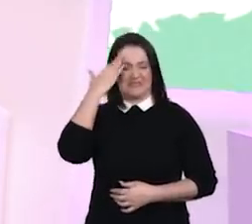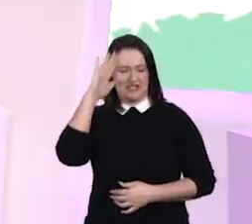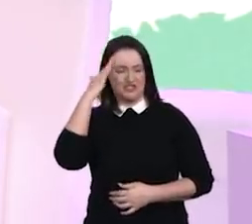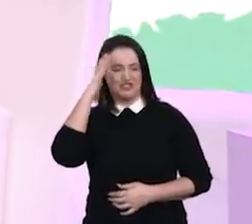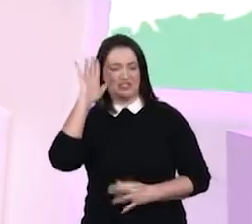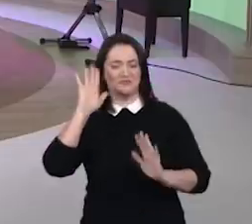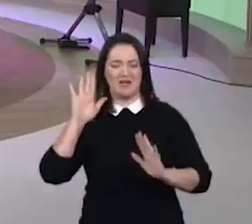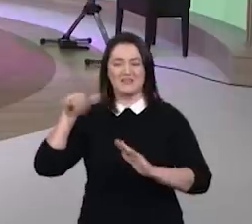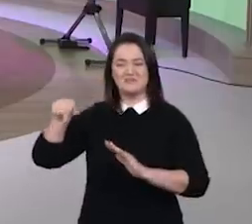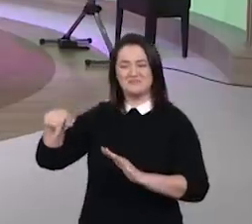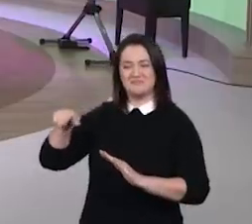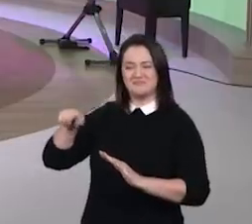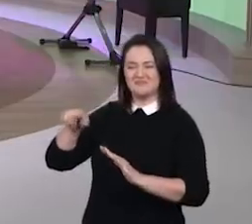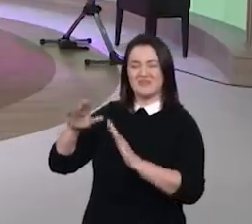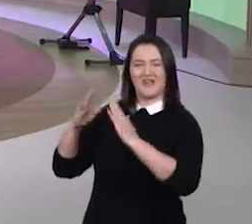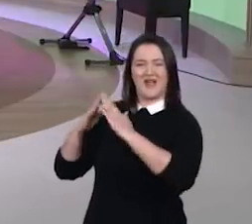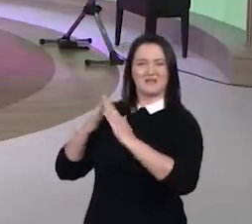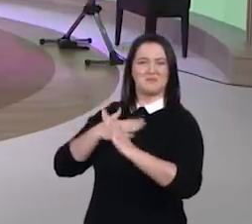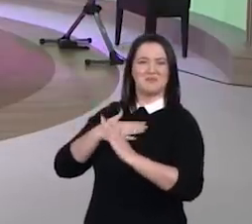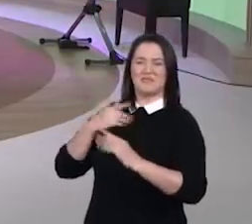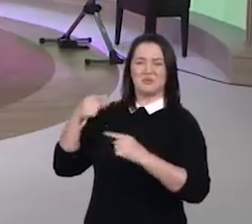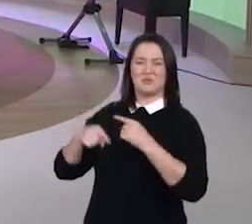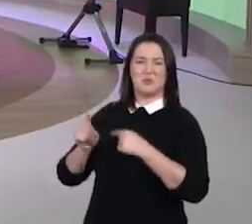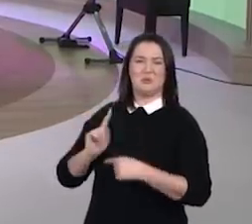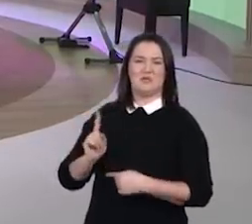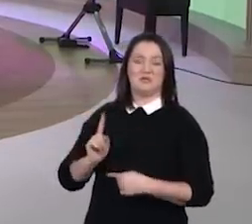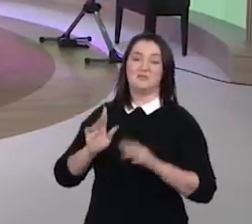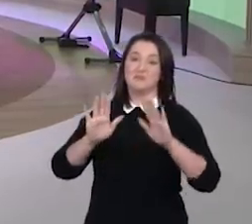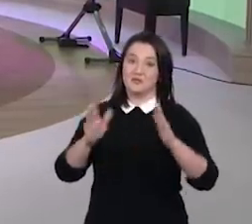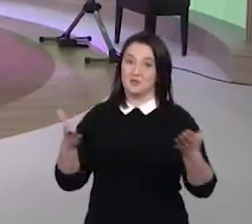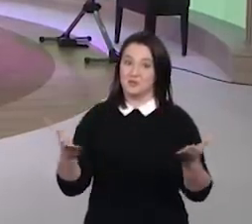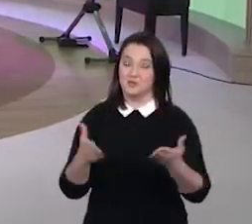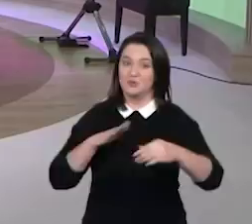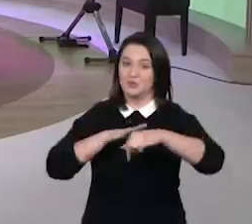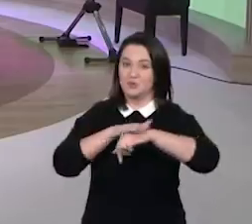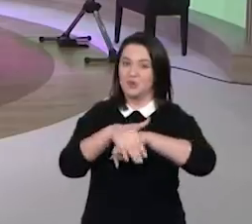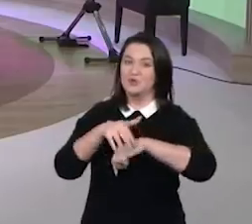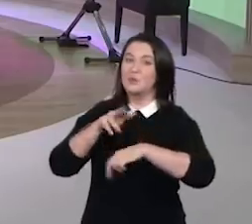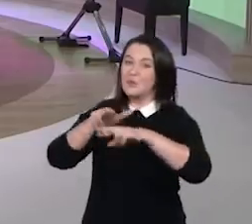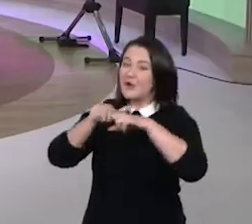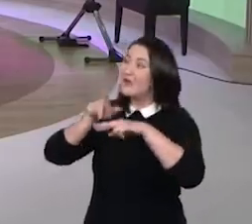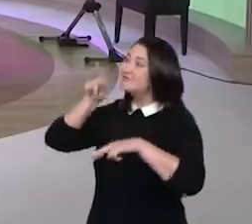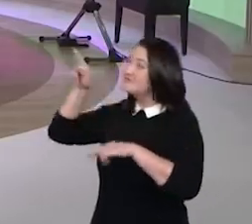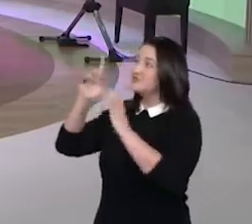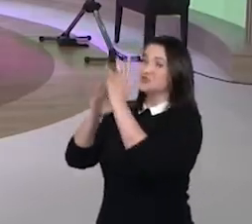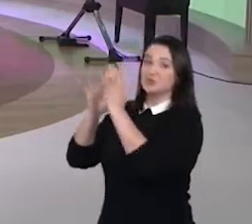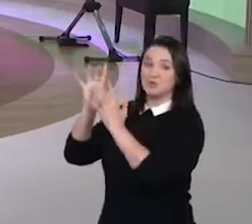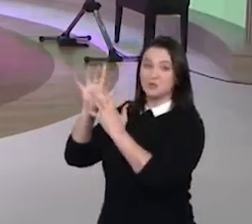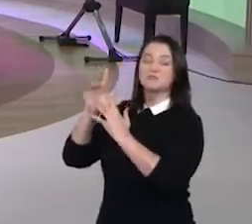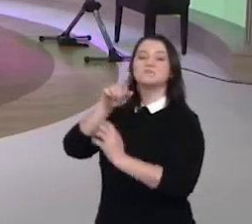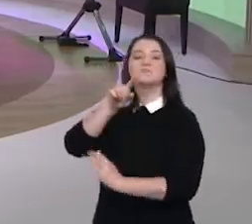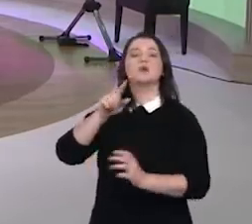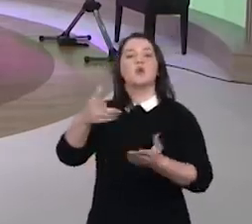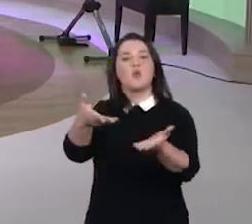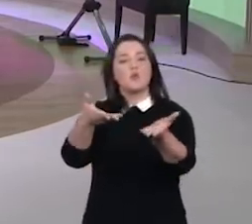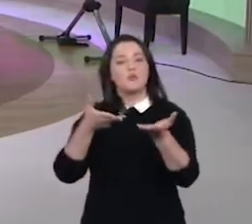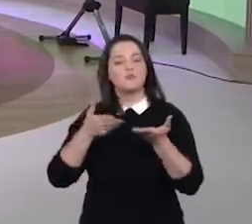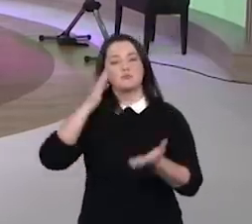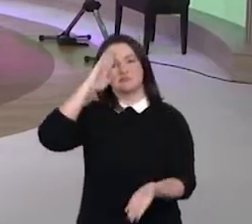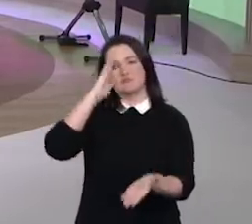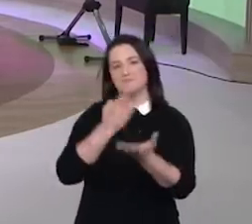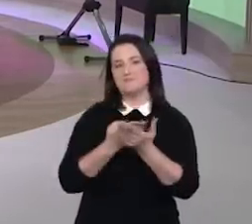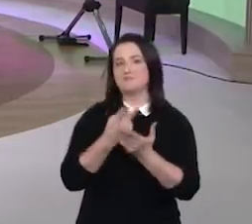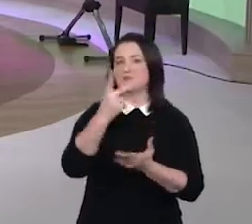dá em casa? Nesta noite, em nome de Jesus, você é convidado a acreditar de novo no